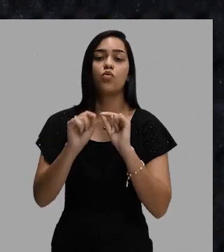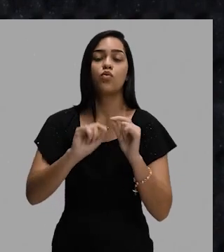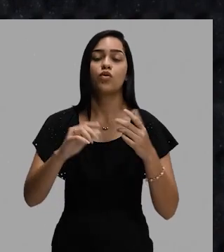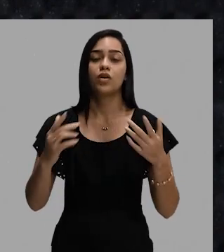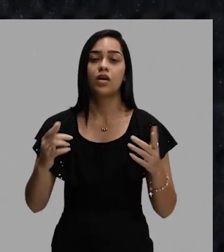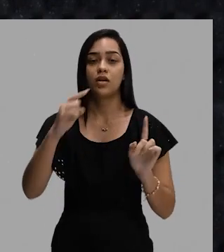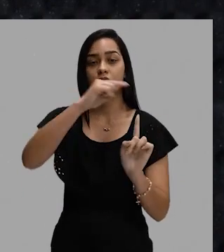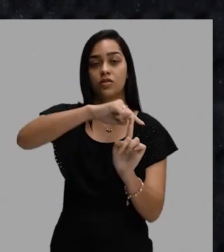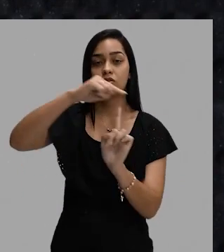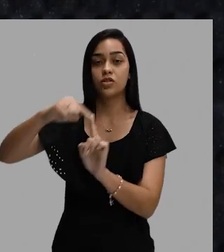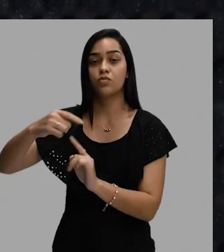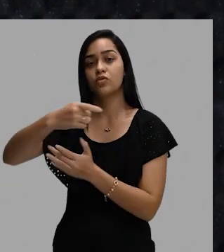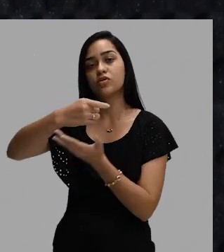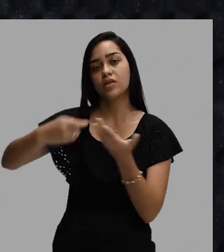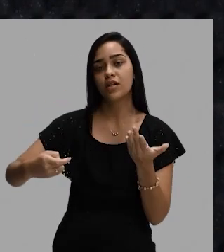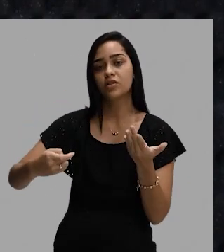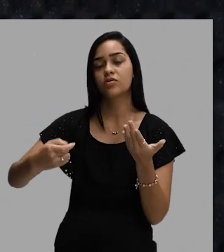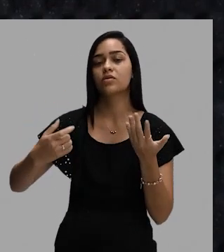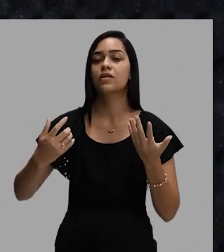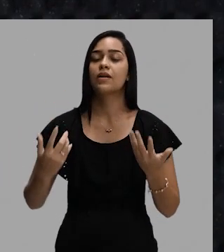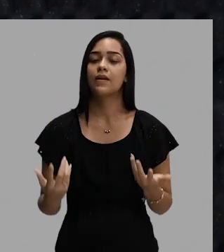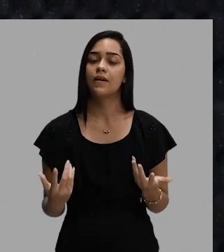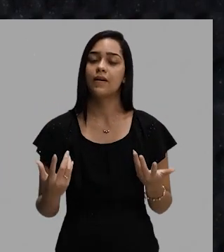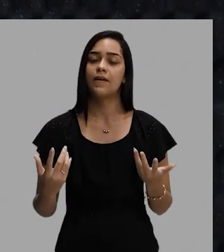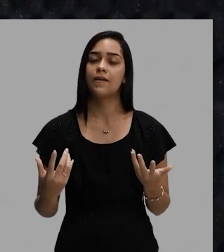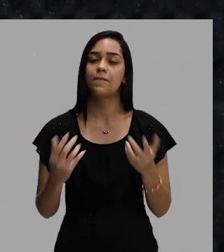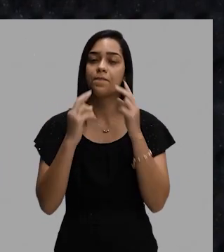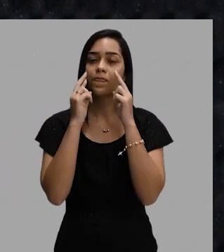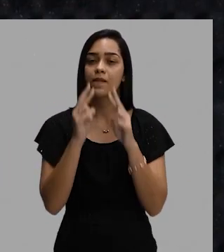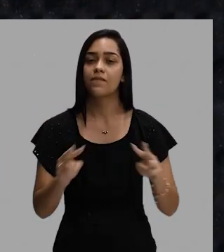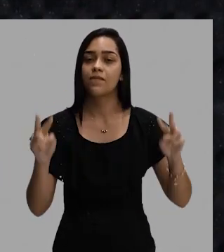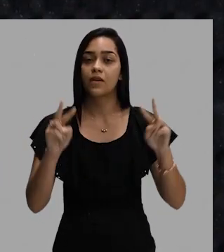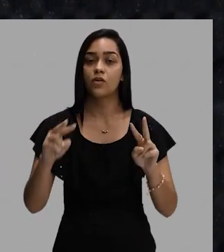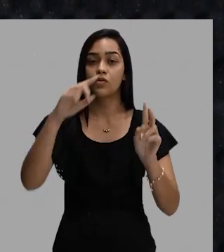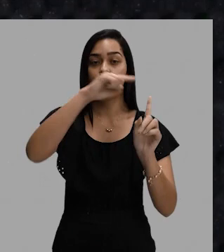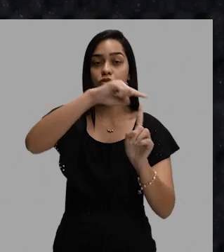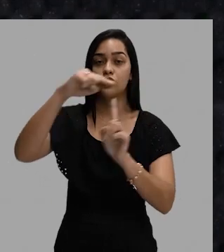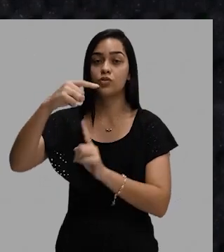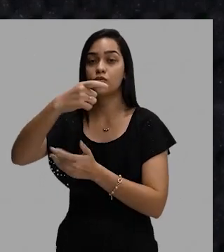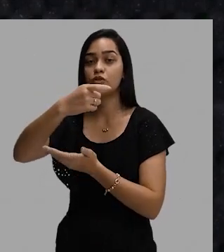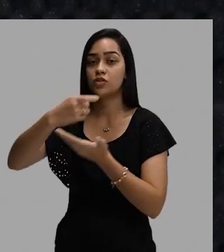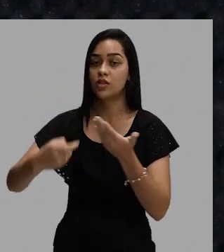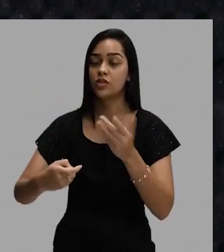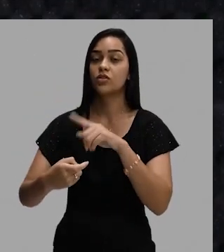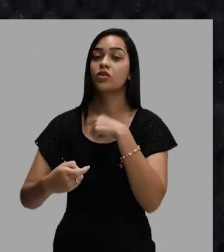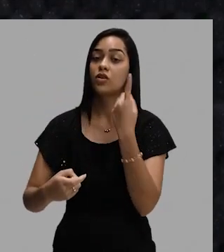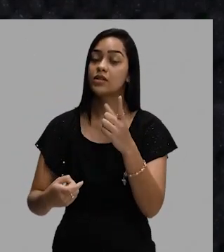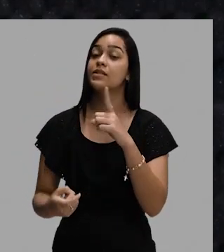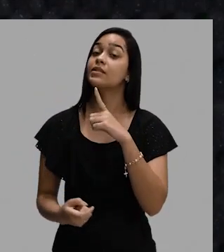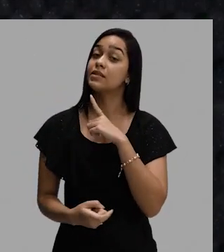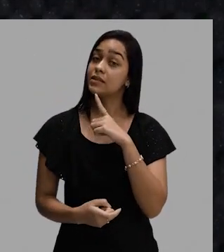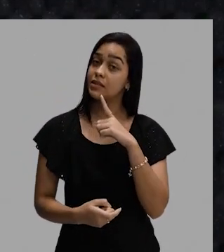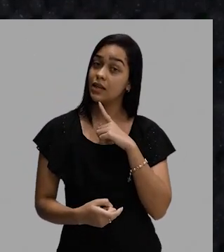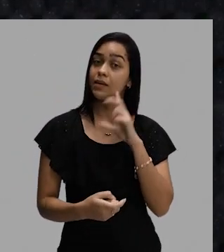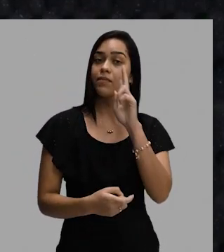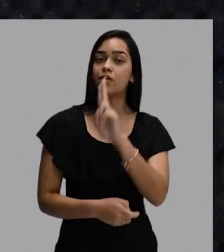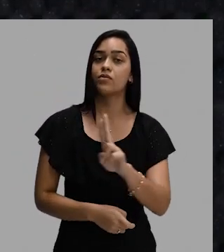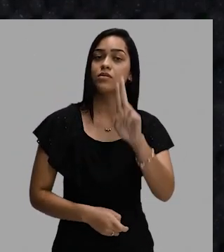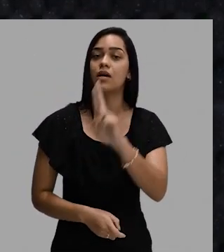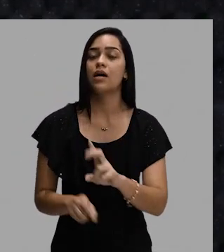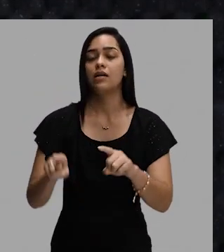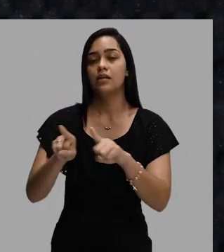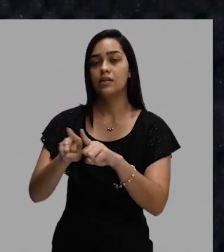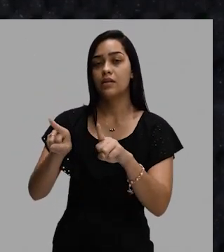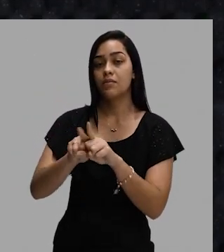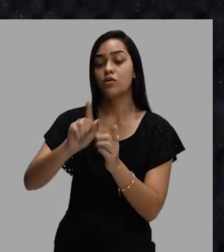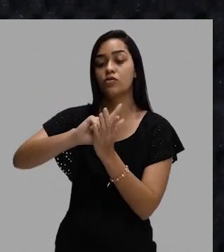determinados tipos de textos. Aí nós vamos ver os tipos de textos que nós temos disponíveis para utilizar e